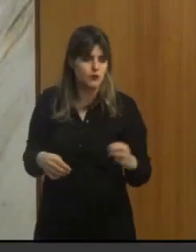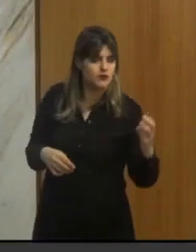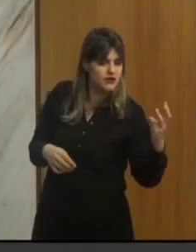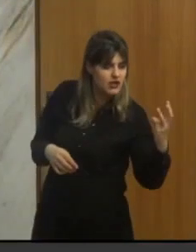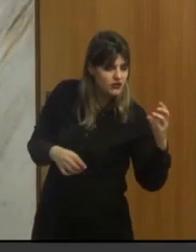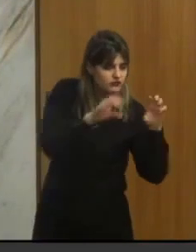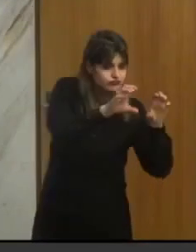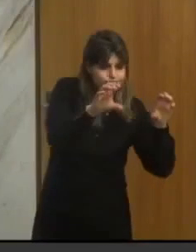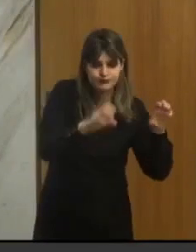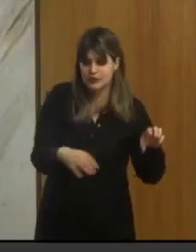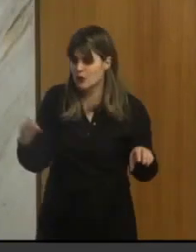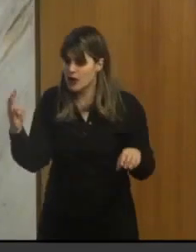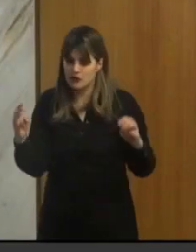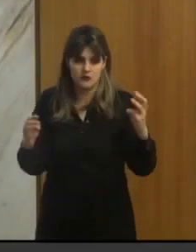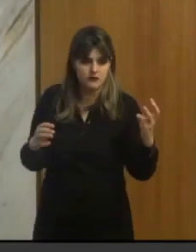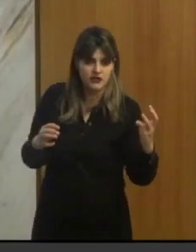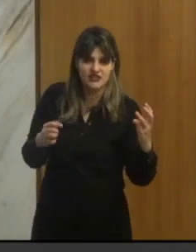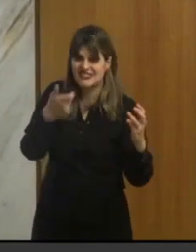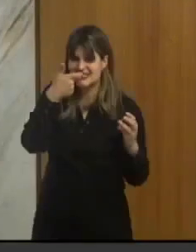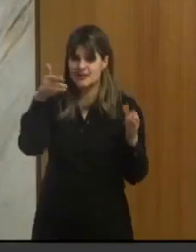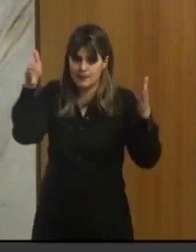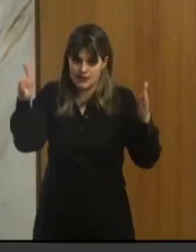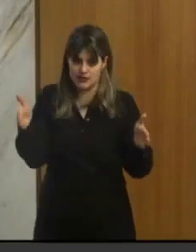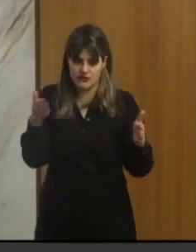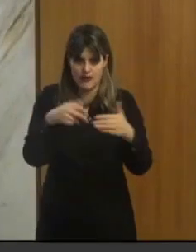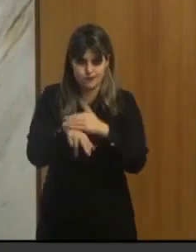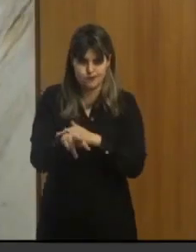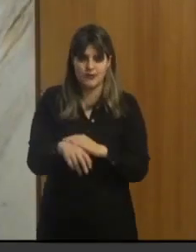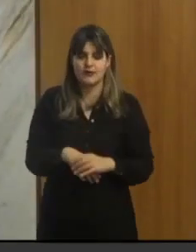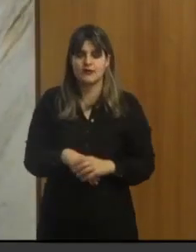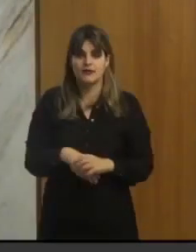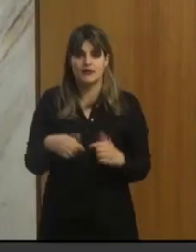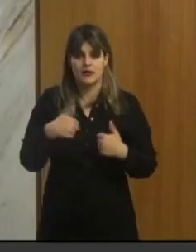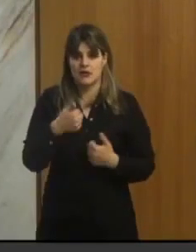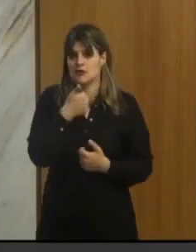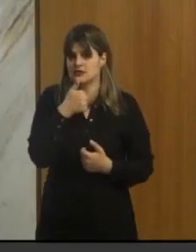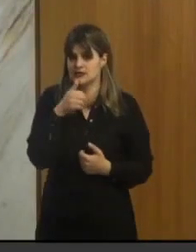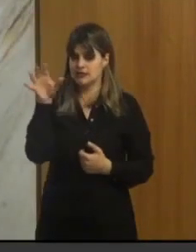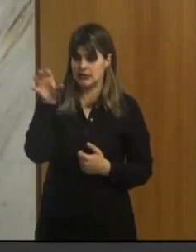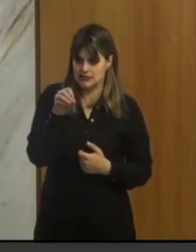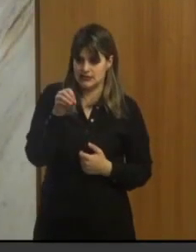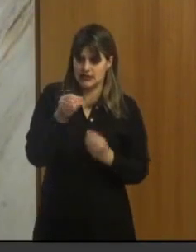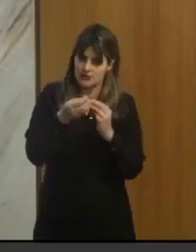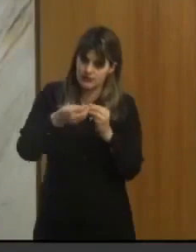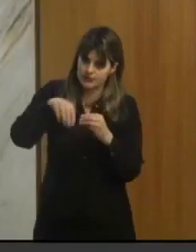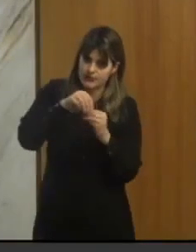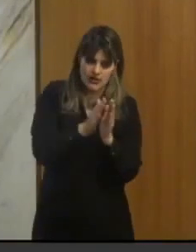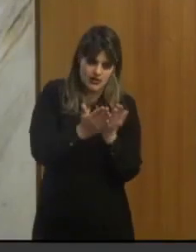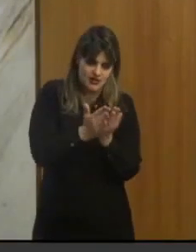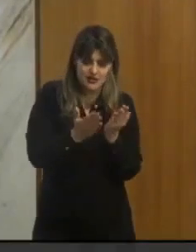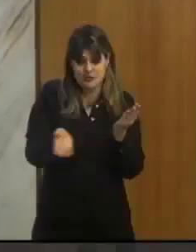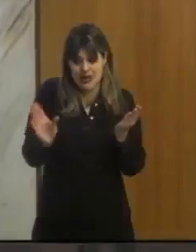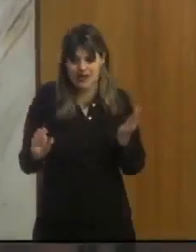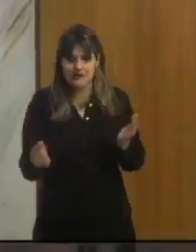outro, nas paredes do interior. E o que eu decidi trazer para aqui, acrescentei ao catálogo do Manuel